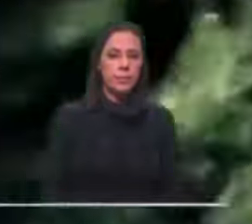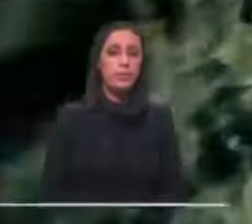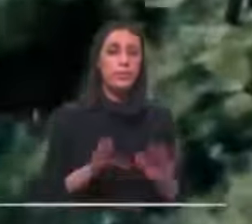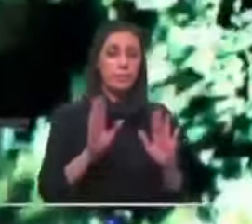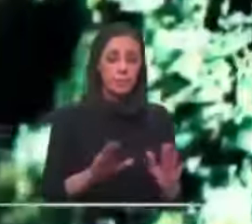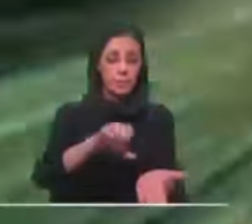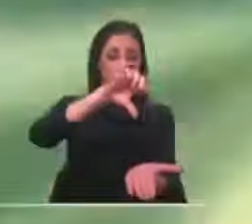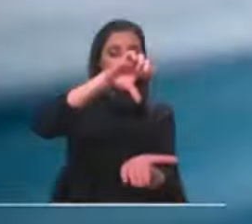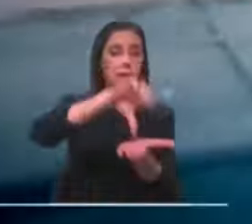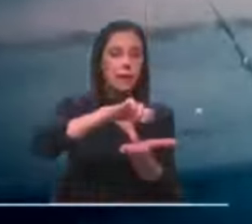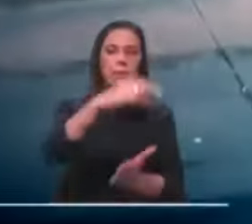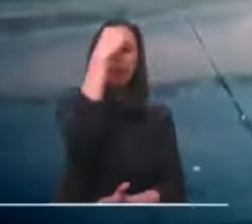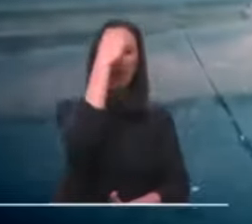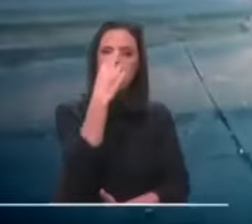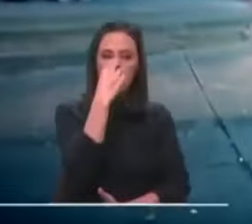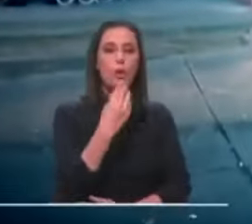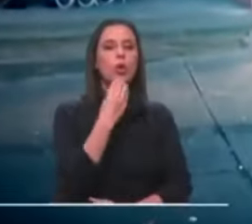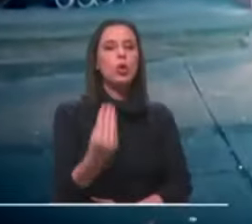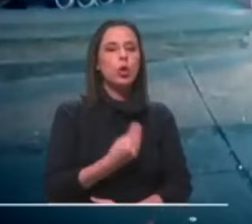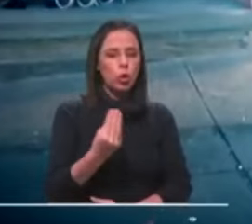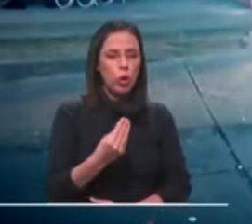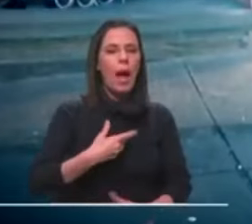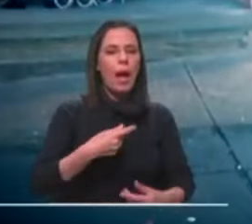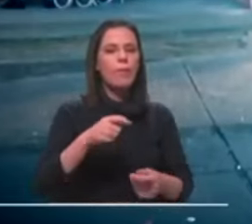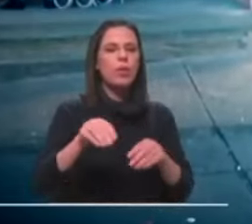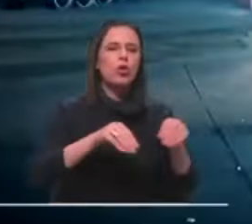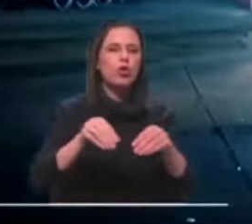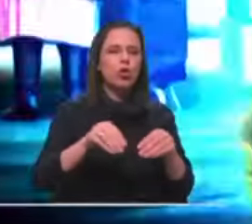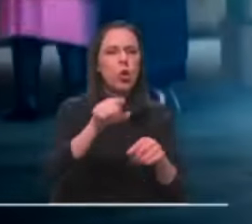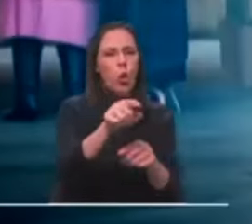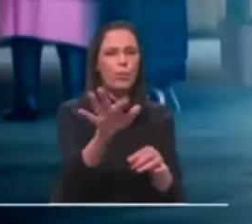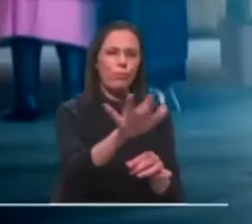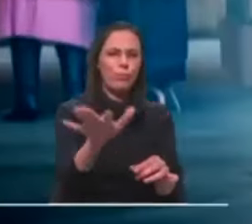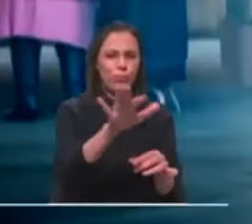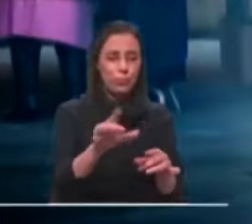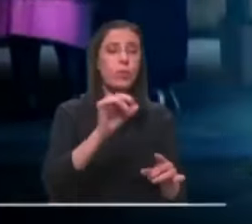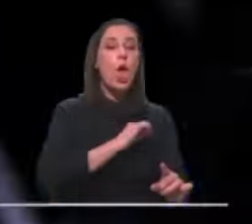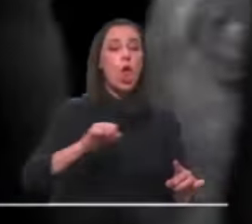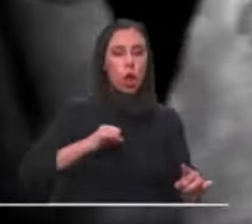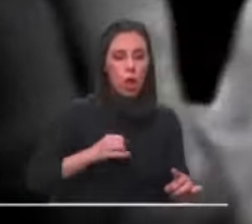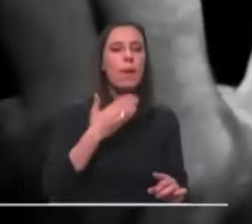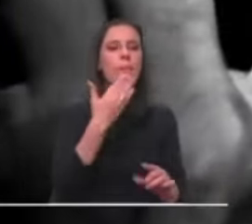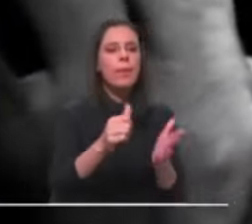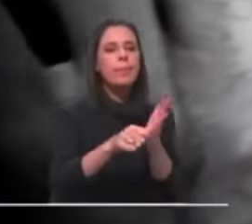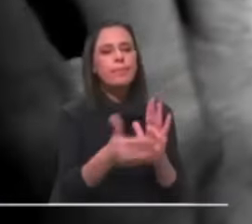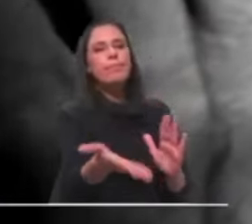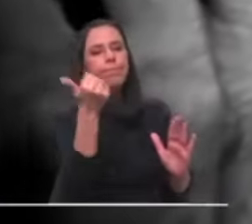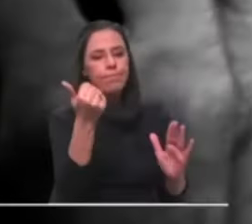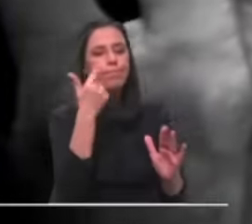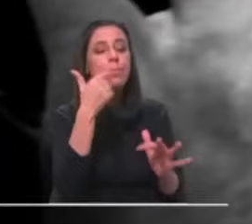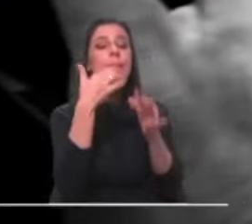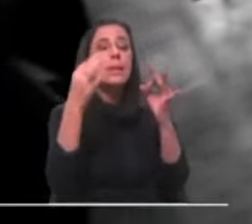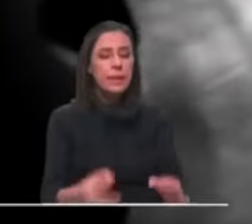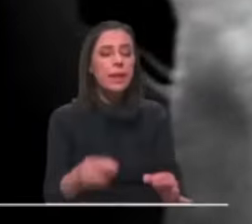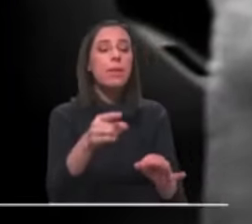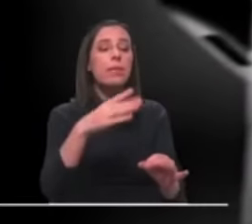Estamos no centro de Guimarães. Um jovem quer registar uma aposta desportiva neste quiosque. A dona do estabelecimento pede-lhe a identificação para se certificar